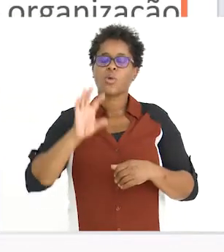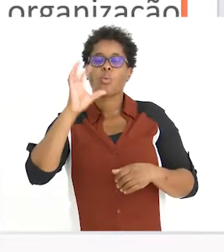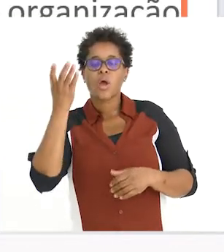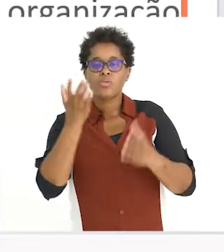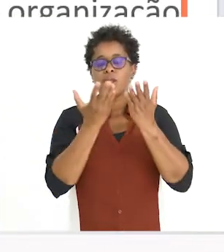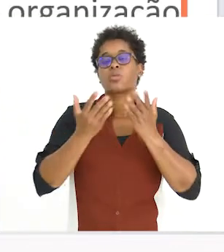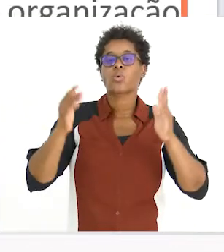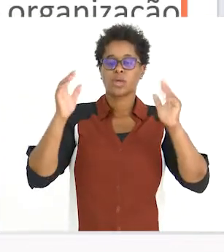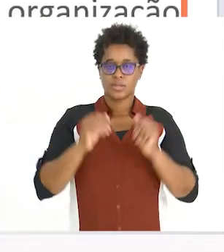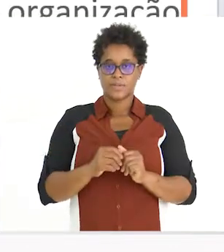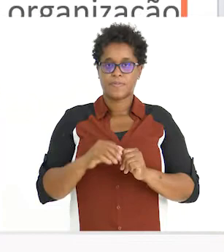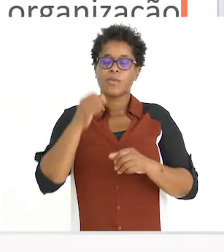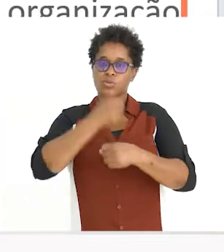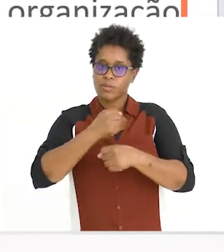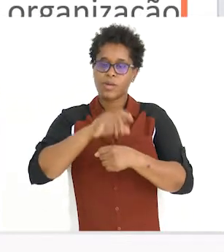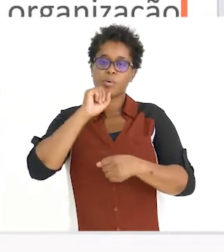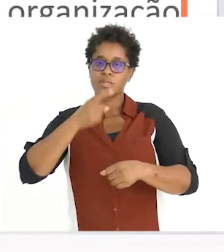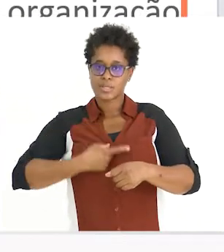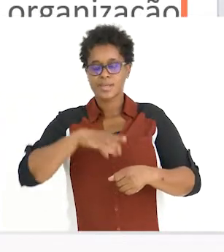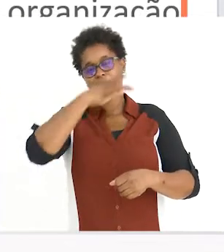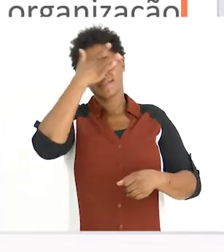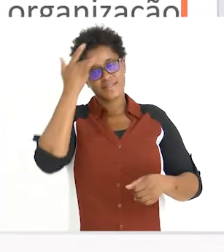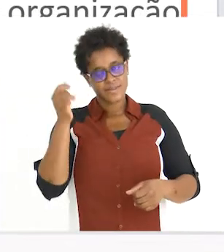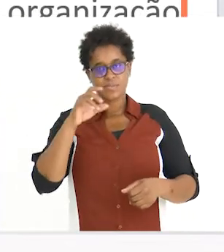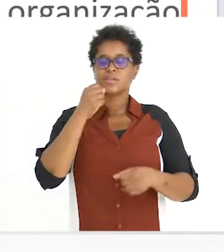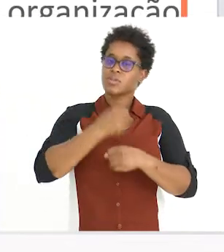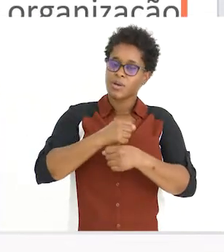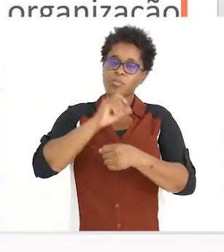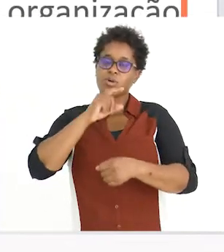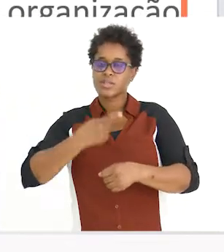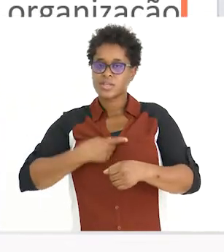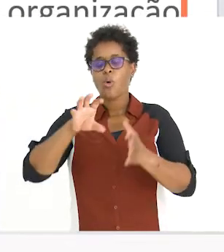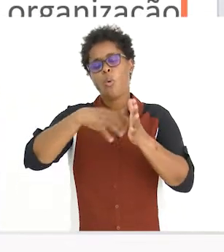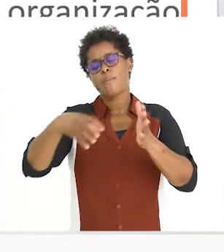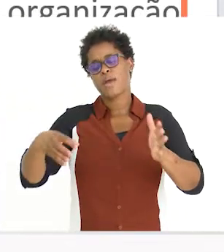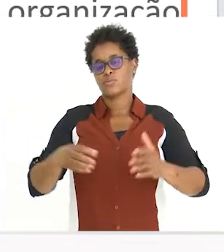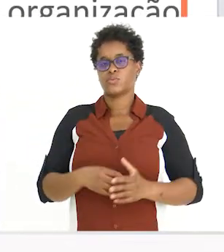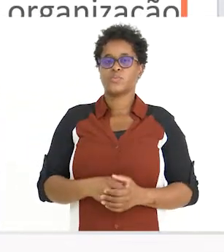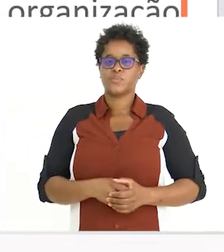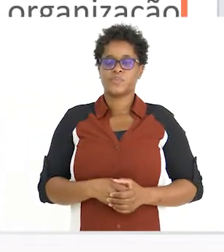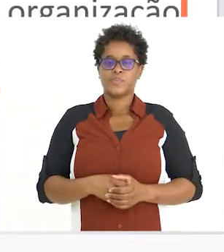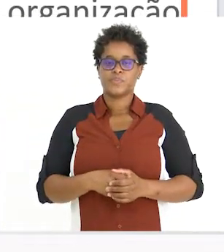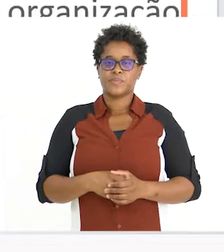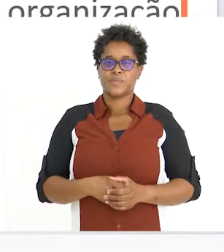natureza, o trabalho poderá ser simples, o trabalho poderá ser complexo. O trabalho quanto